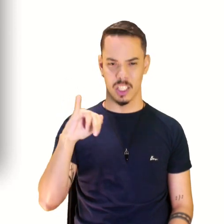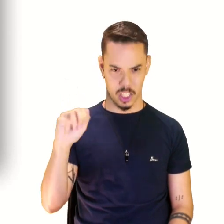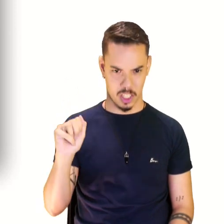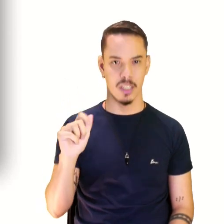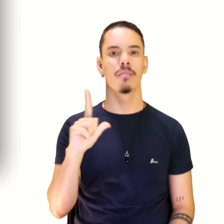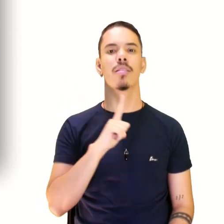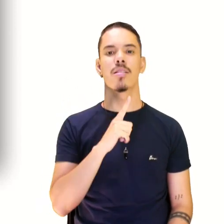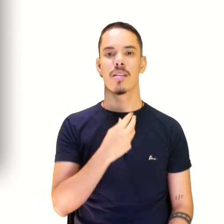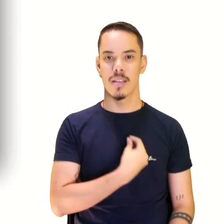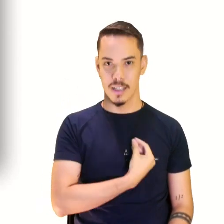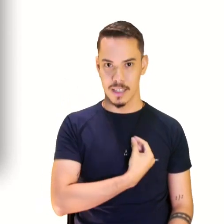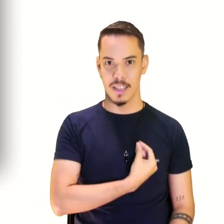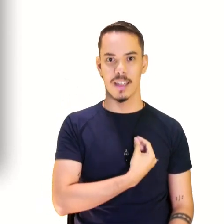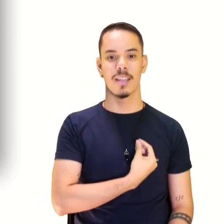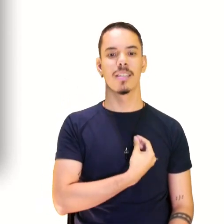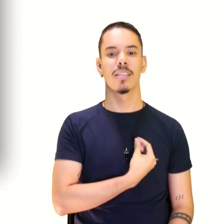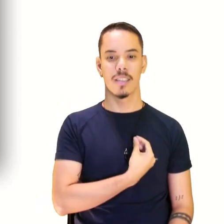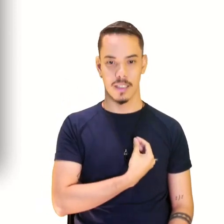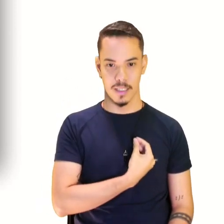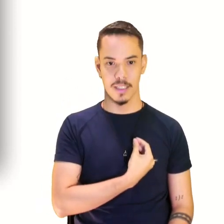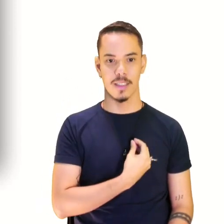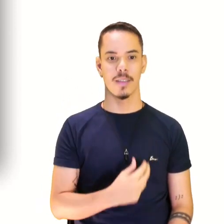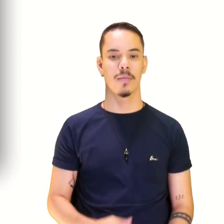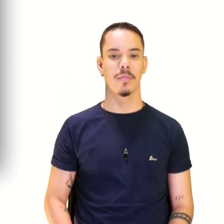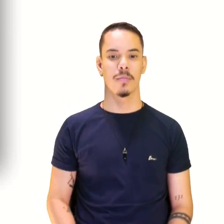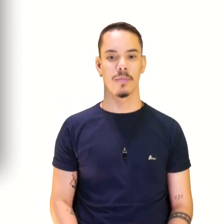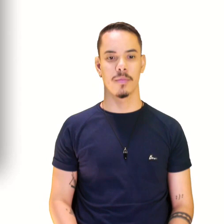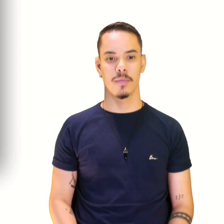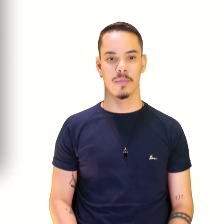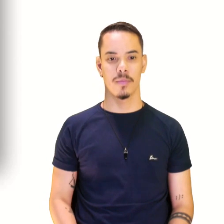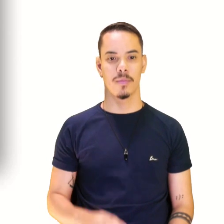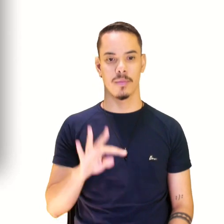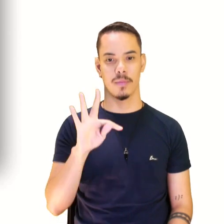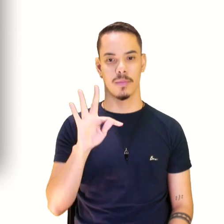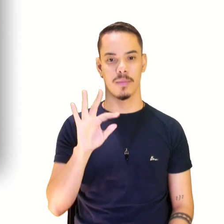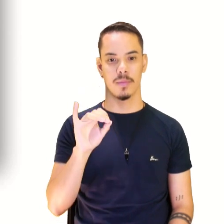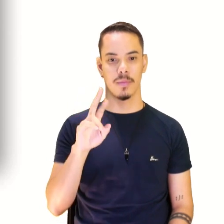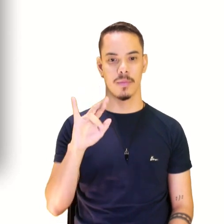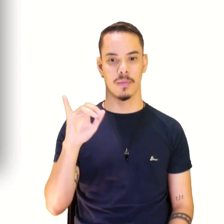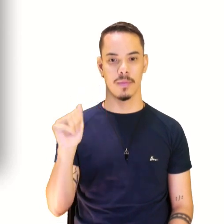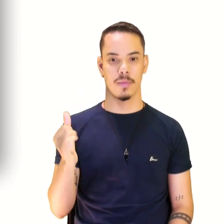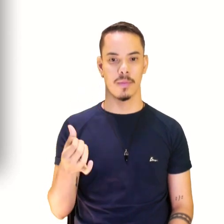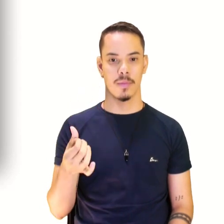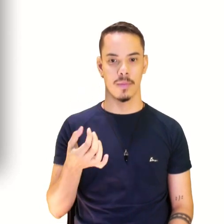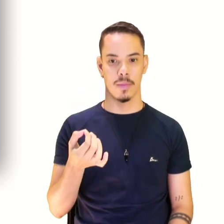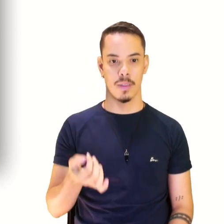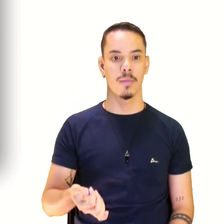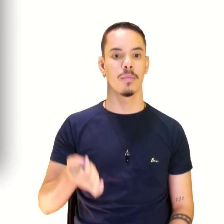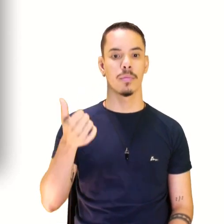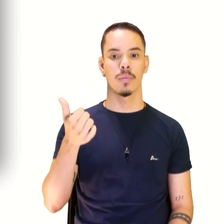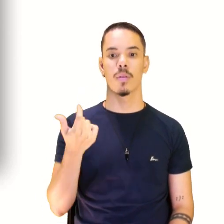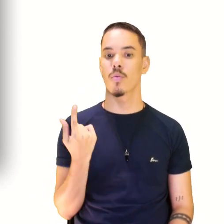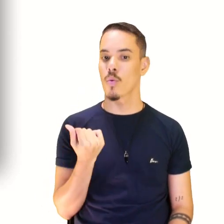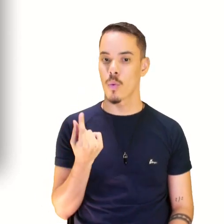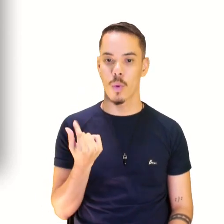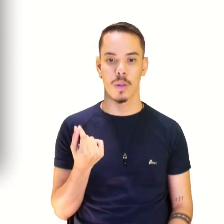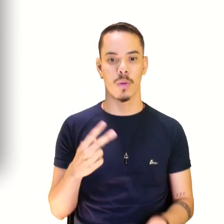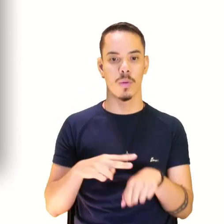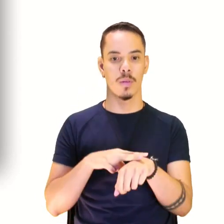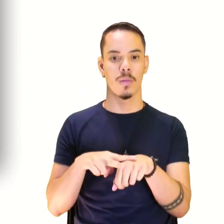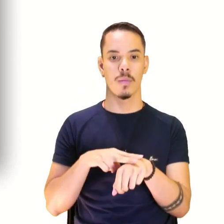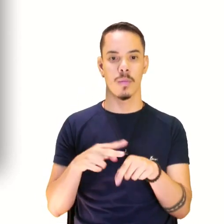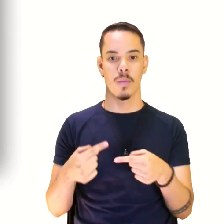existe. Existe a toranja, existe sim. A toranja, 60 centavos. Quanto custa uma